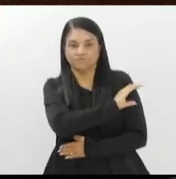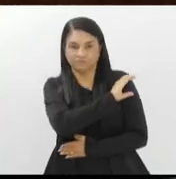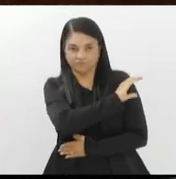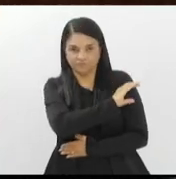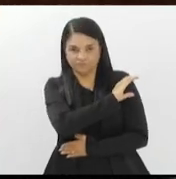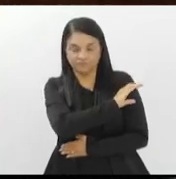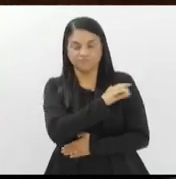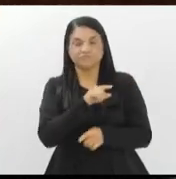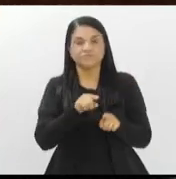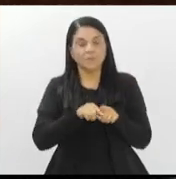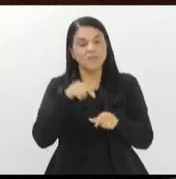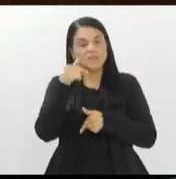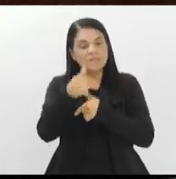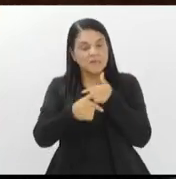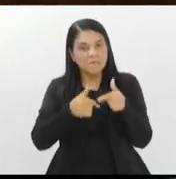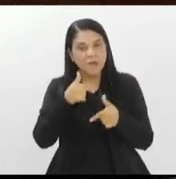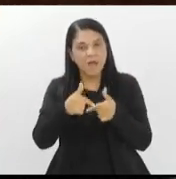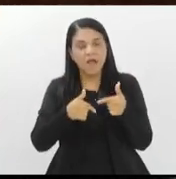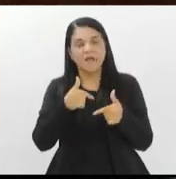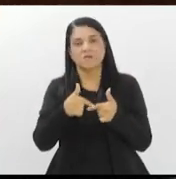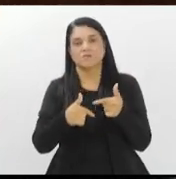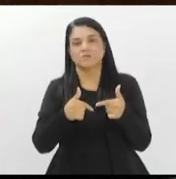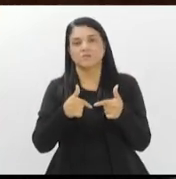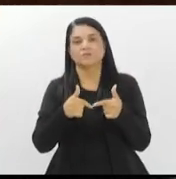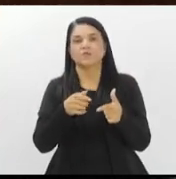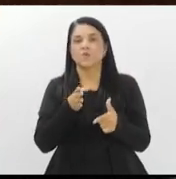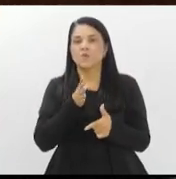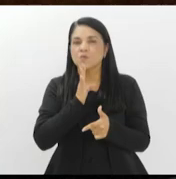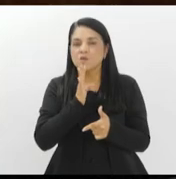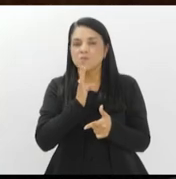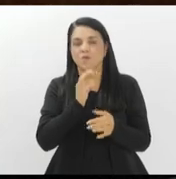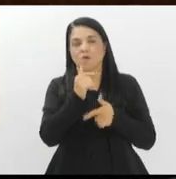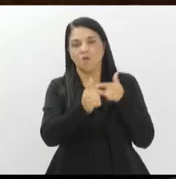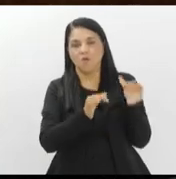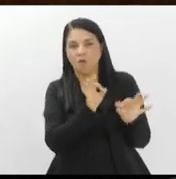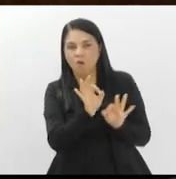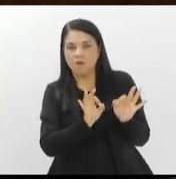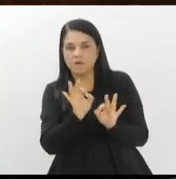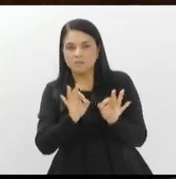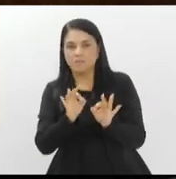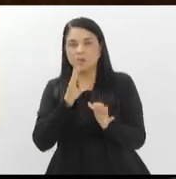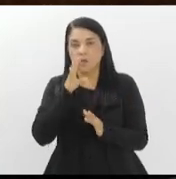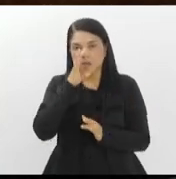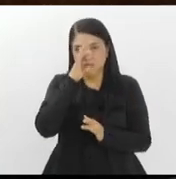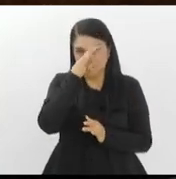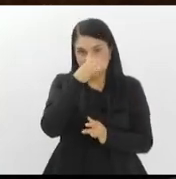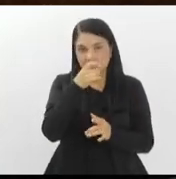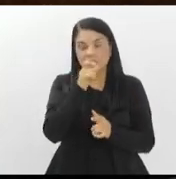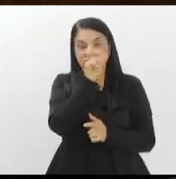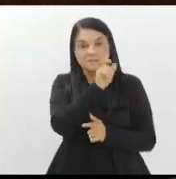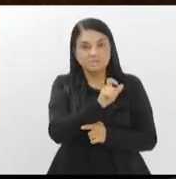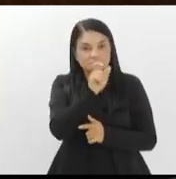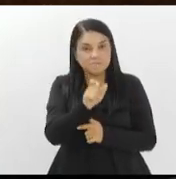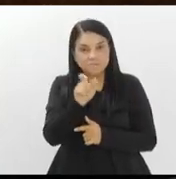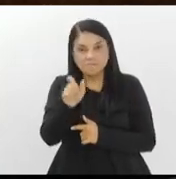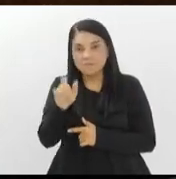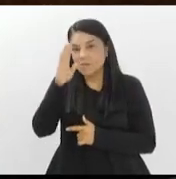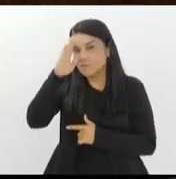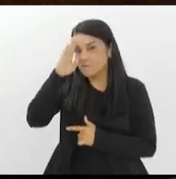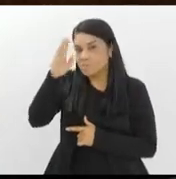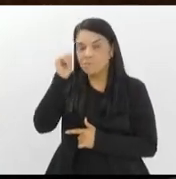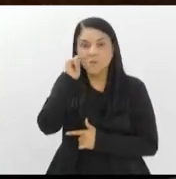esse trabalho também em reconhecimento, né, da organização, resistência, principalmente da